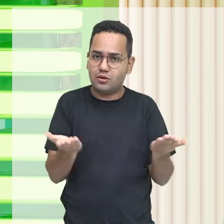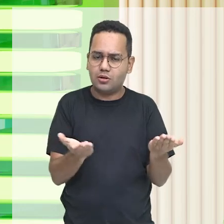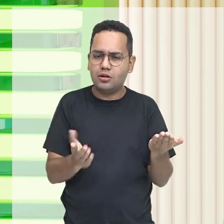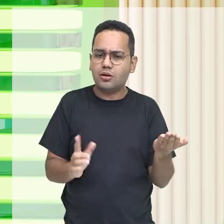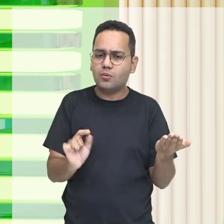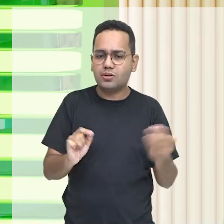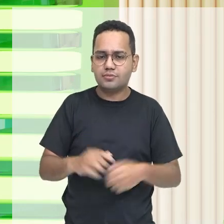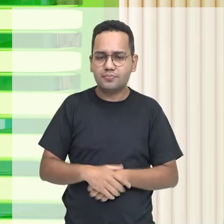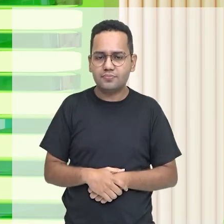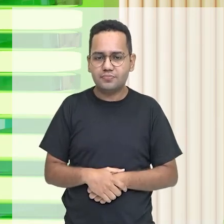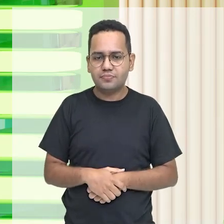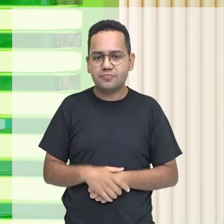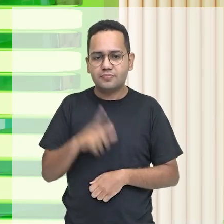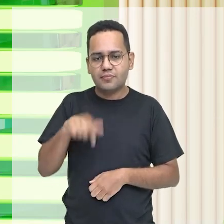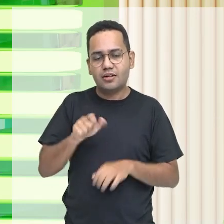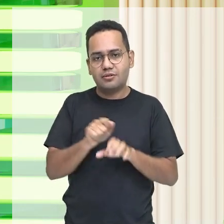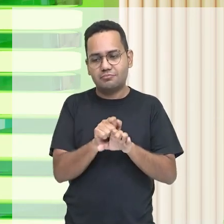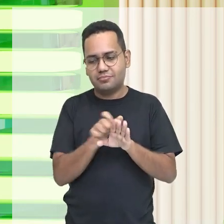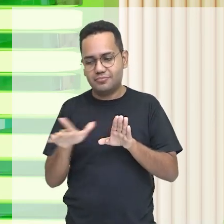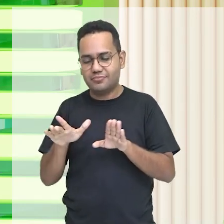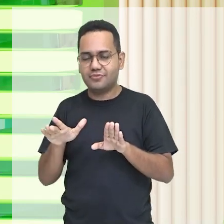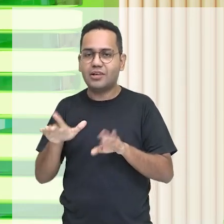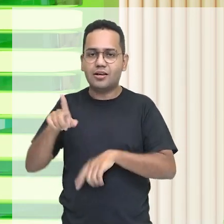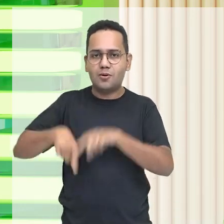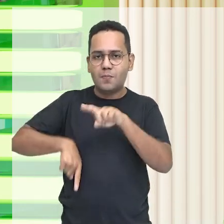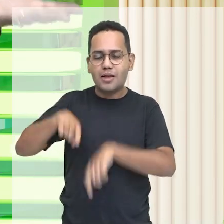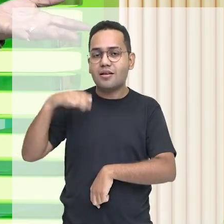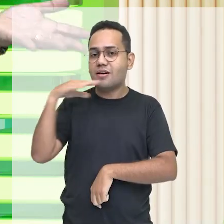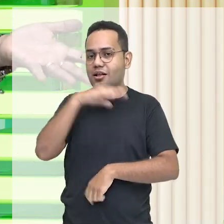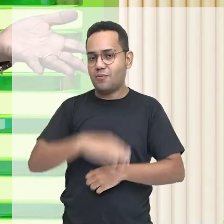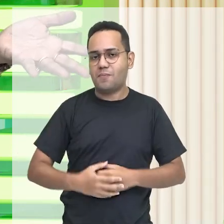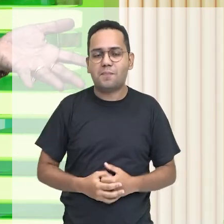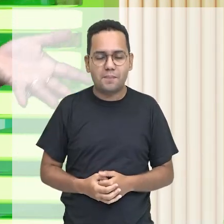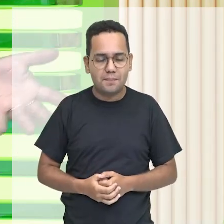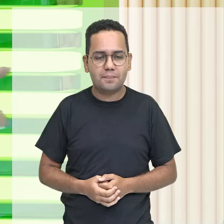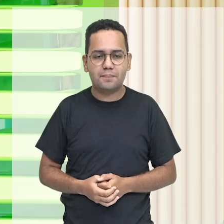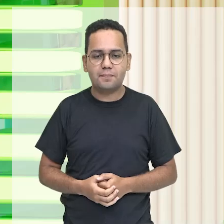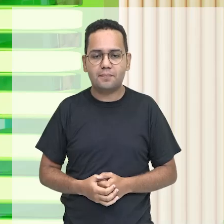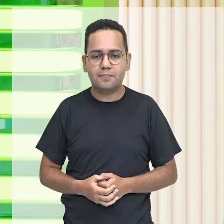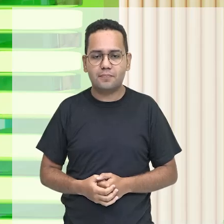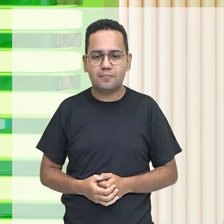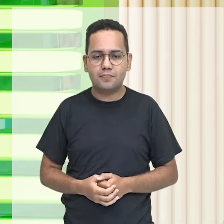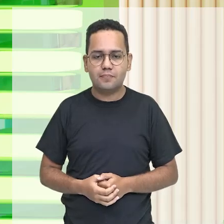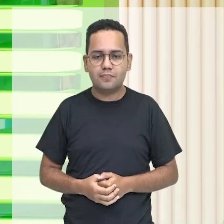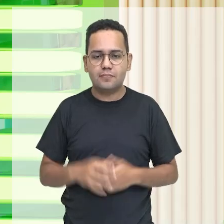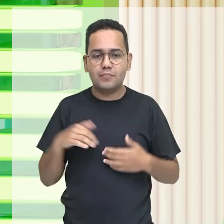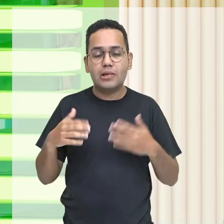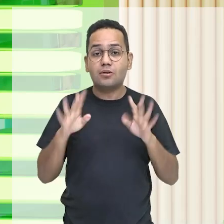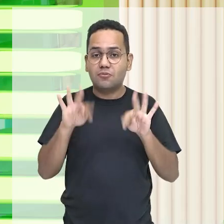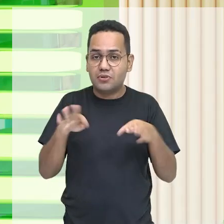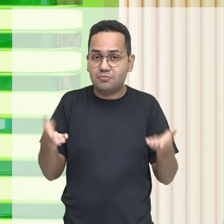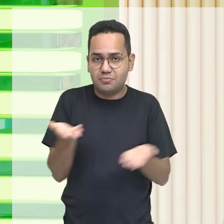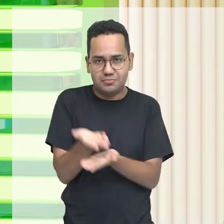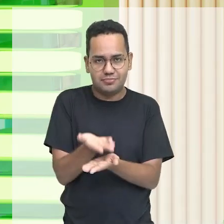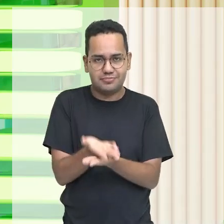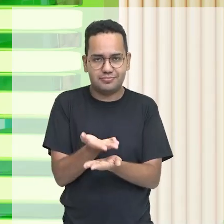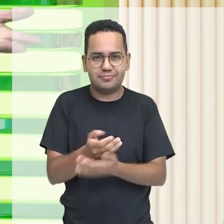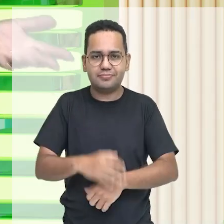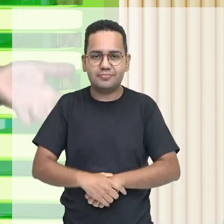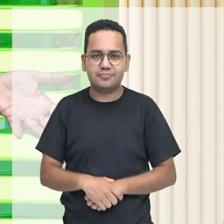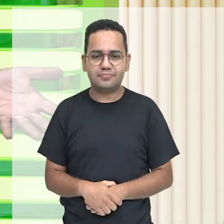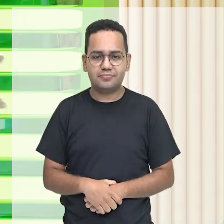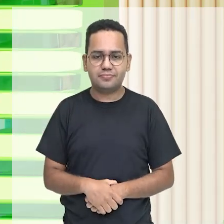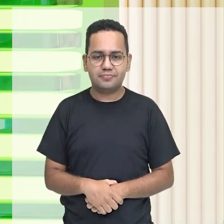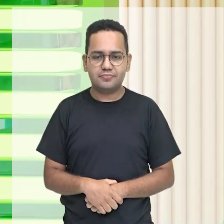processo de transferência de calor. Muito bem, pessoal. Chegamos aí ao final da